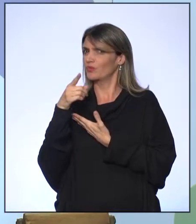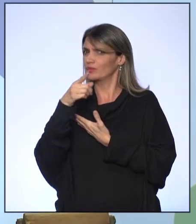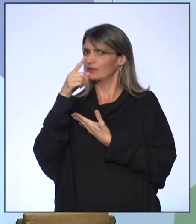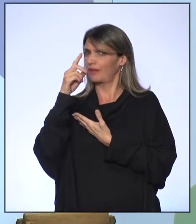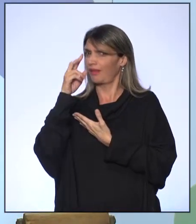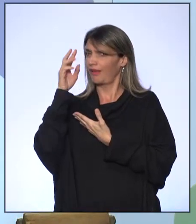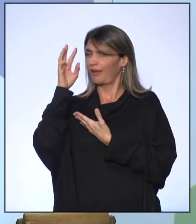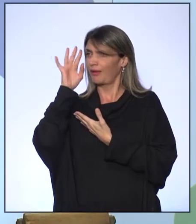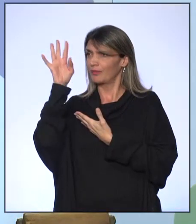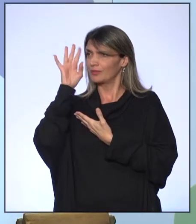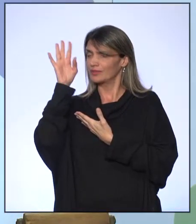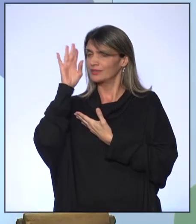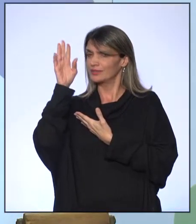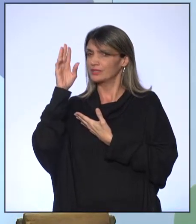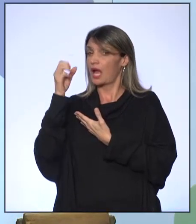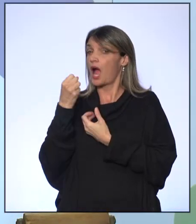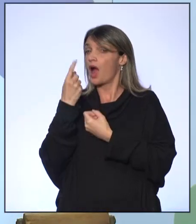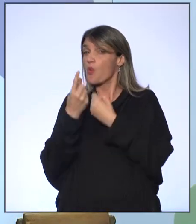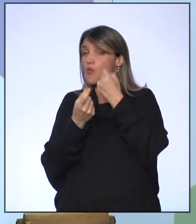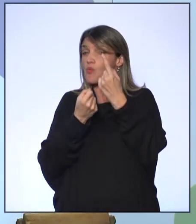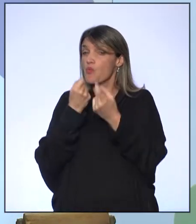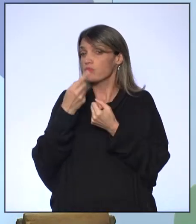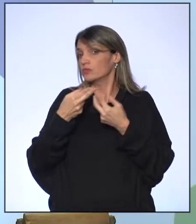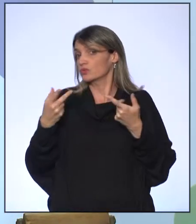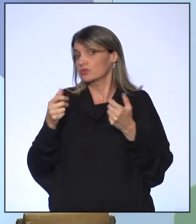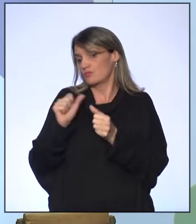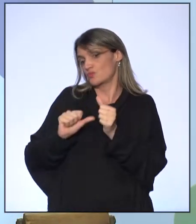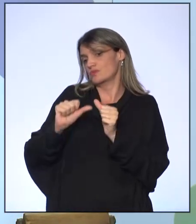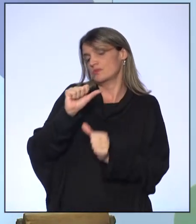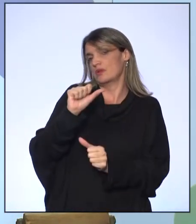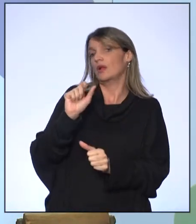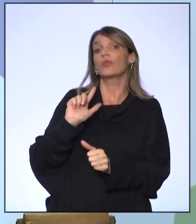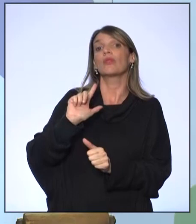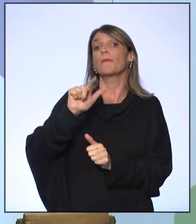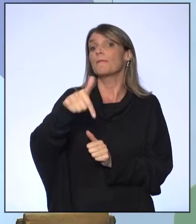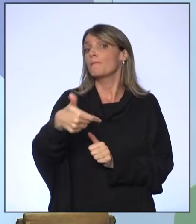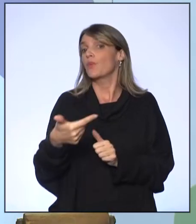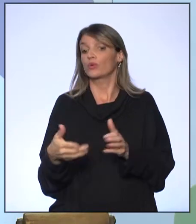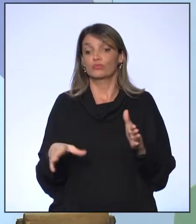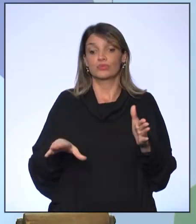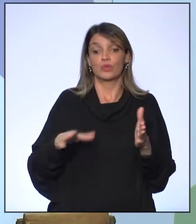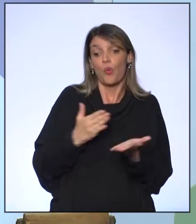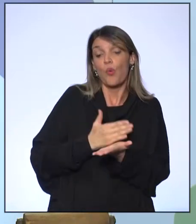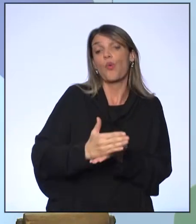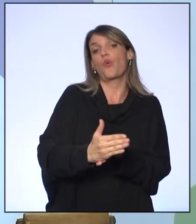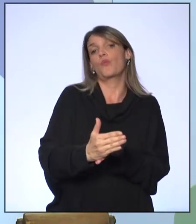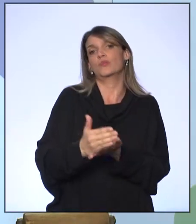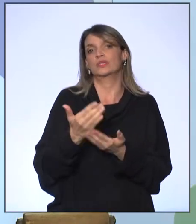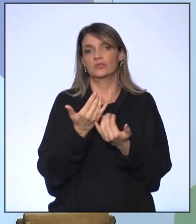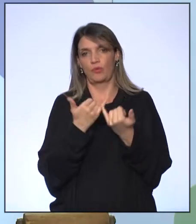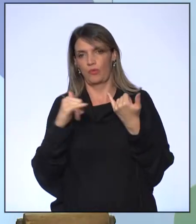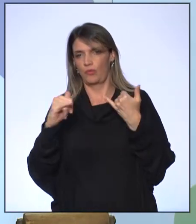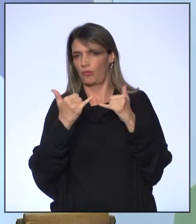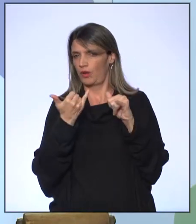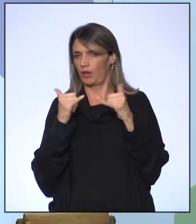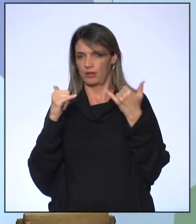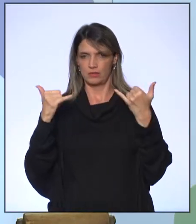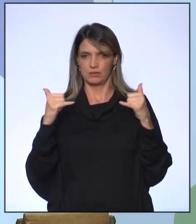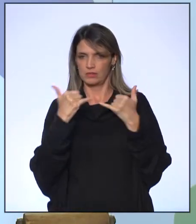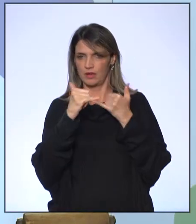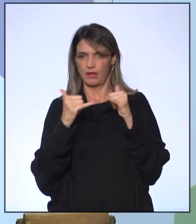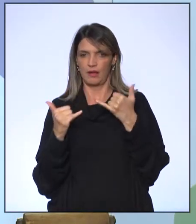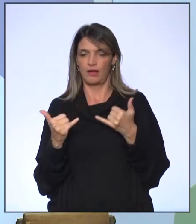coisas que mudaram depois da chegada da eletricidade. Então, a eletricidade, ela transformou a